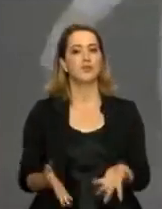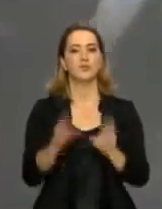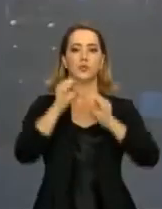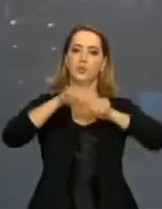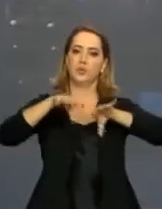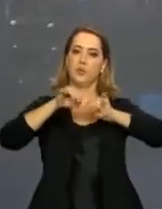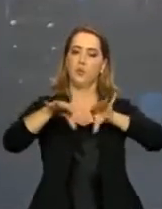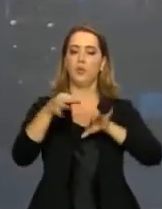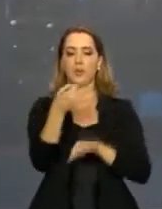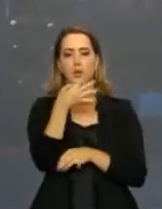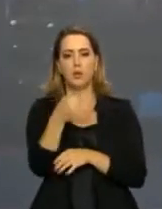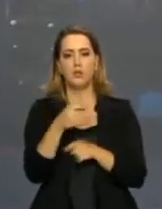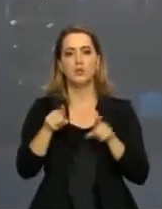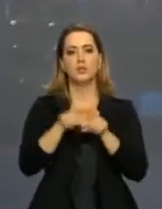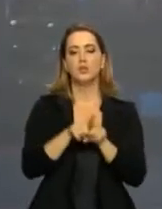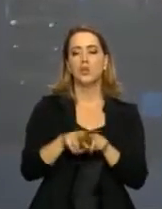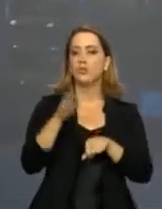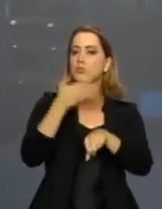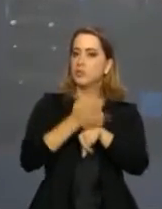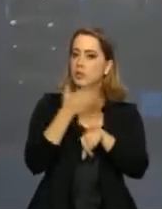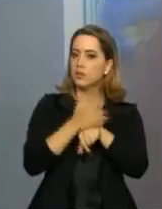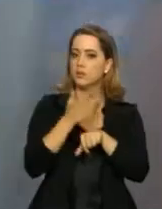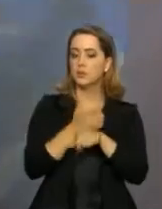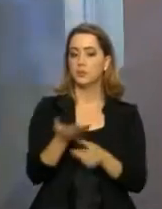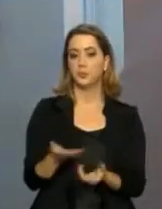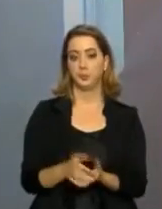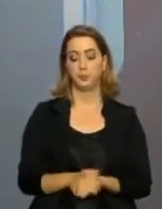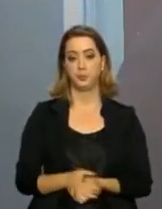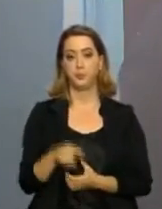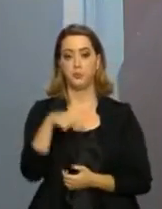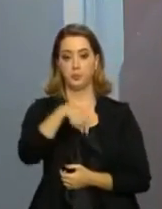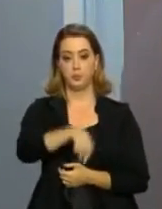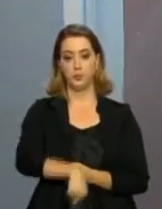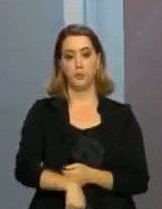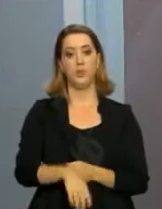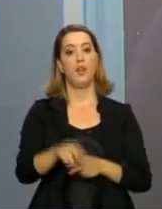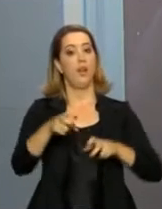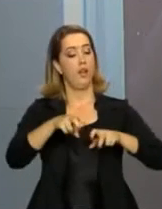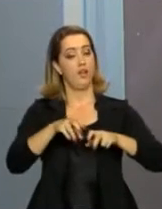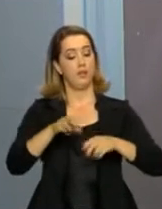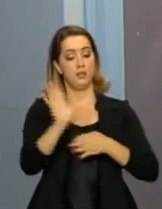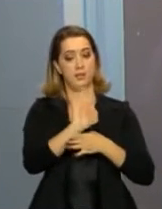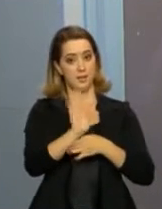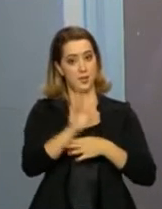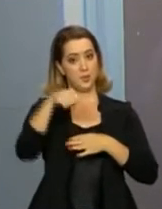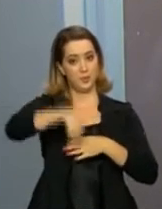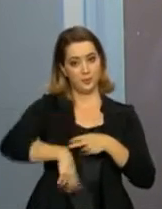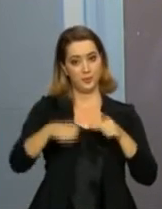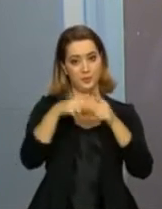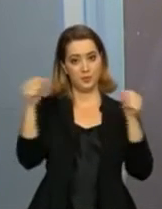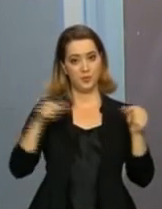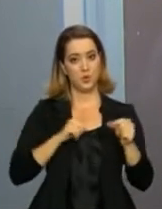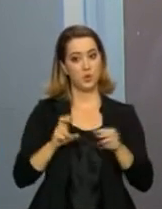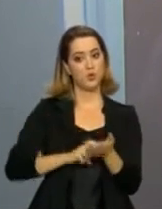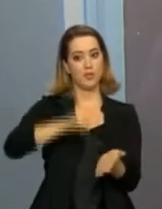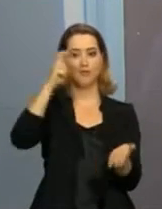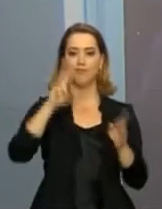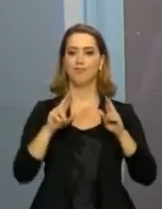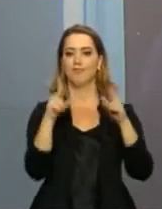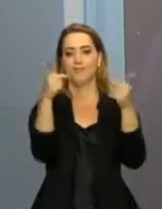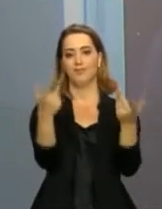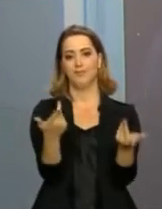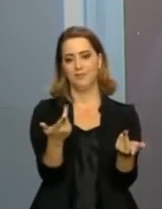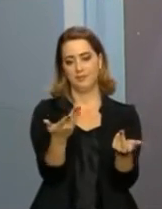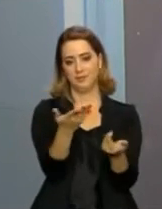de dicas, revisões e simulados. Aqui neste cinema em Brasília, os estudantes tiveram uma manhã